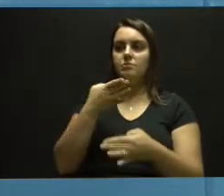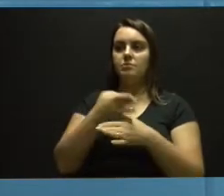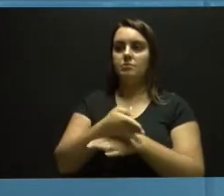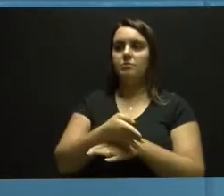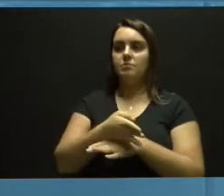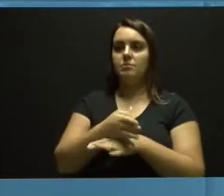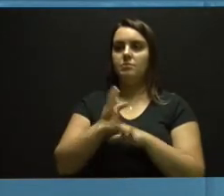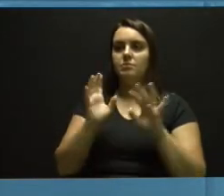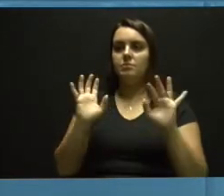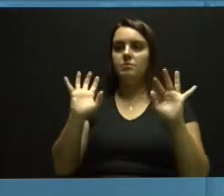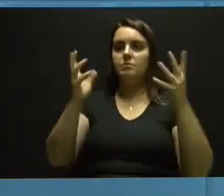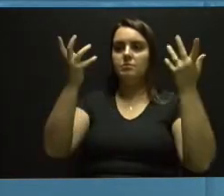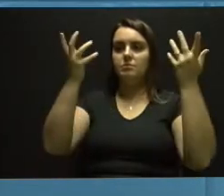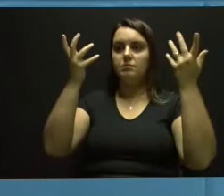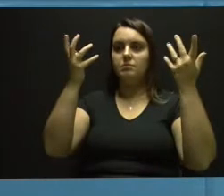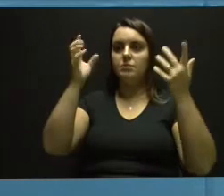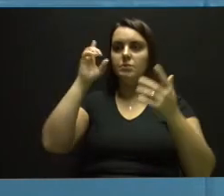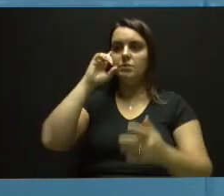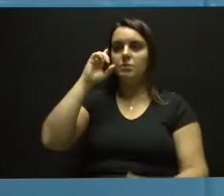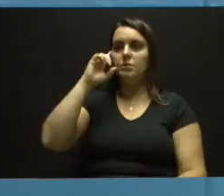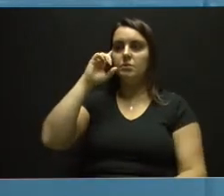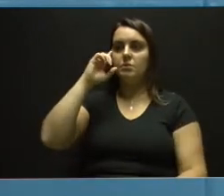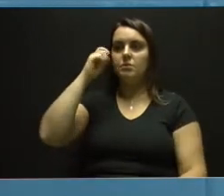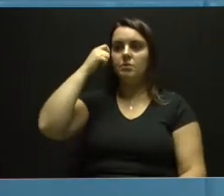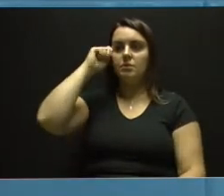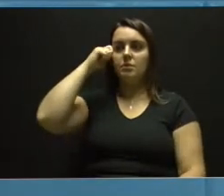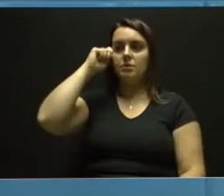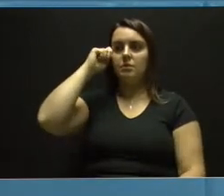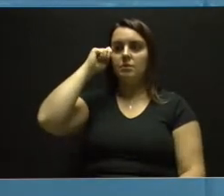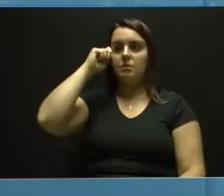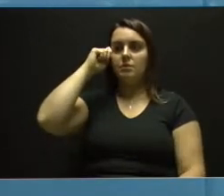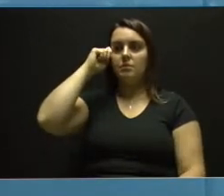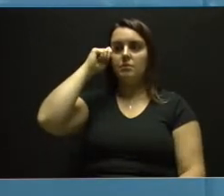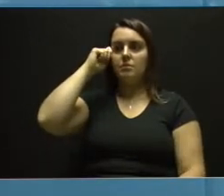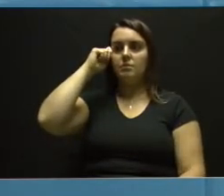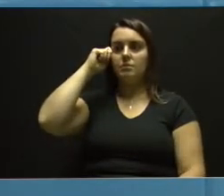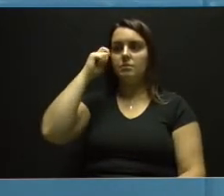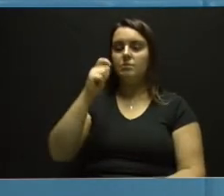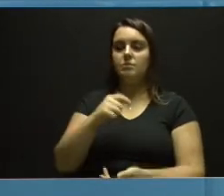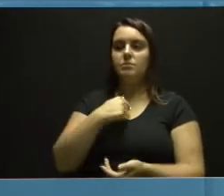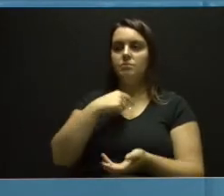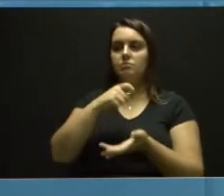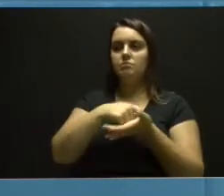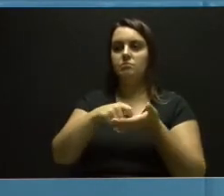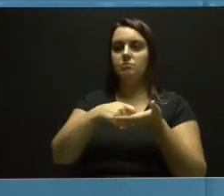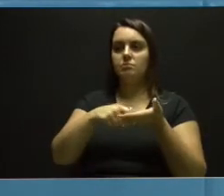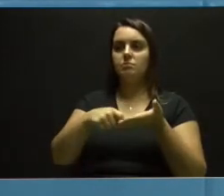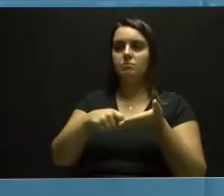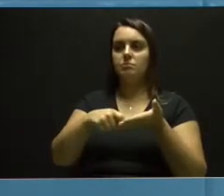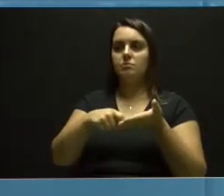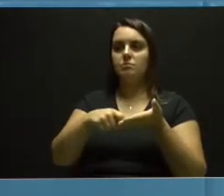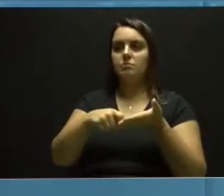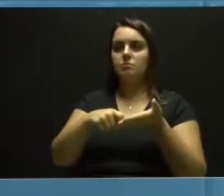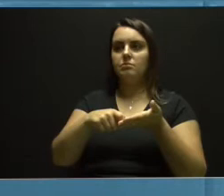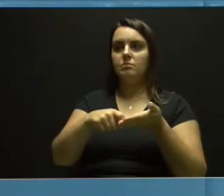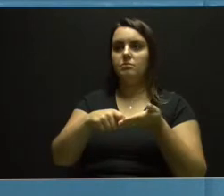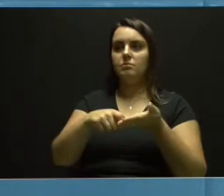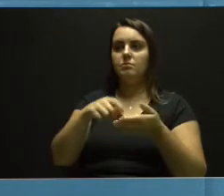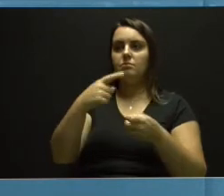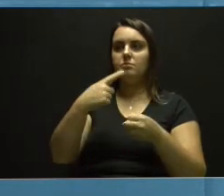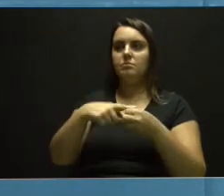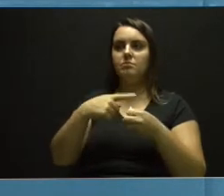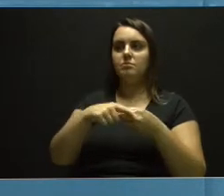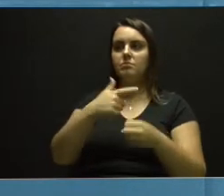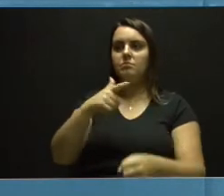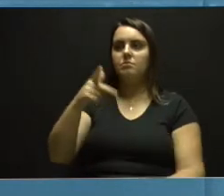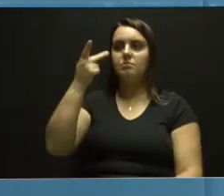evento do dia da consciência negra e eu fui escrever a minha banda cantar na cidade de guarulhos